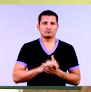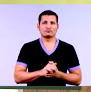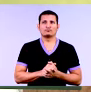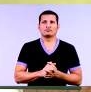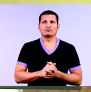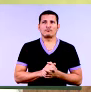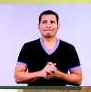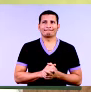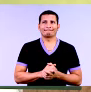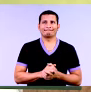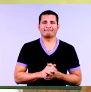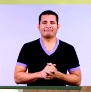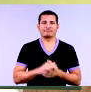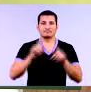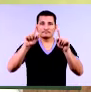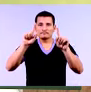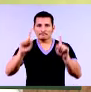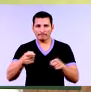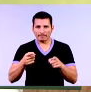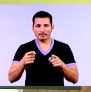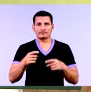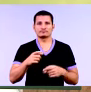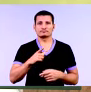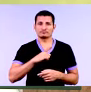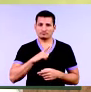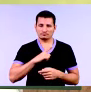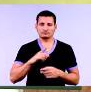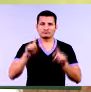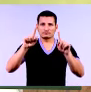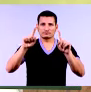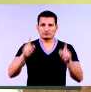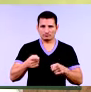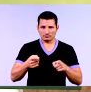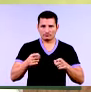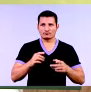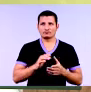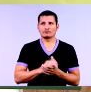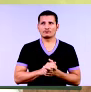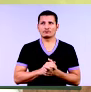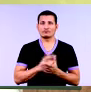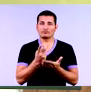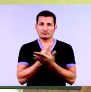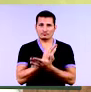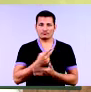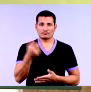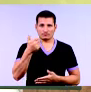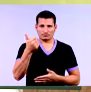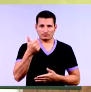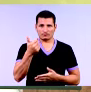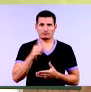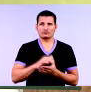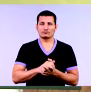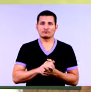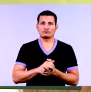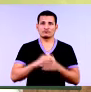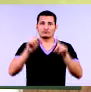considerar os parênteses. Então, tem precedência, né? Pela precedência acontece primeiro as operações que estão entre parênteses.